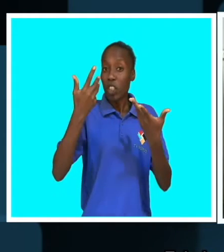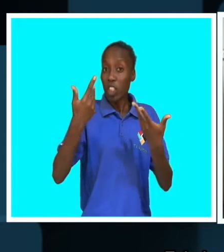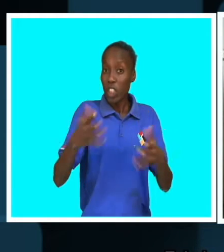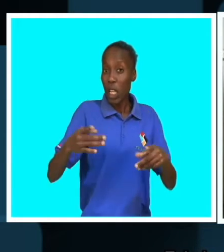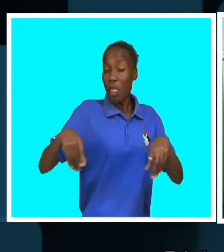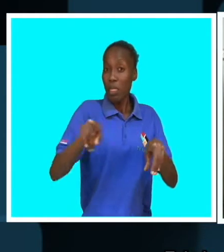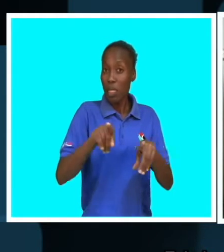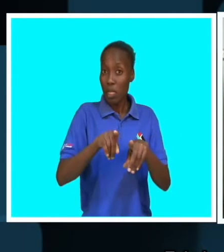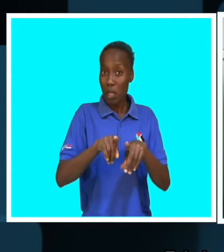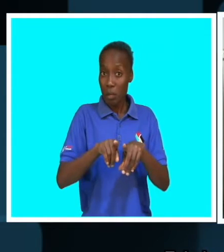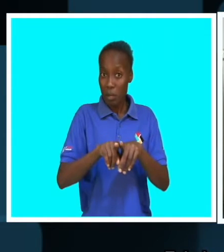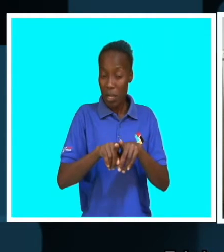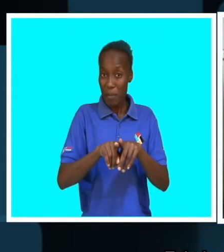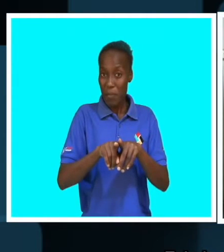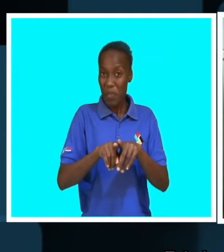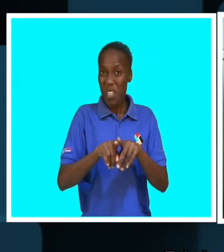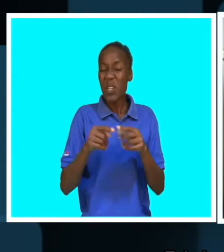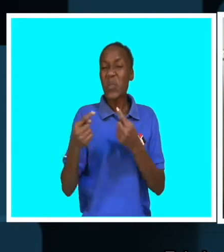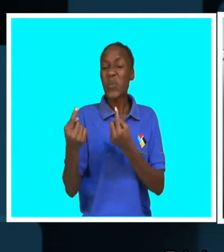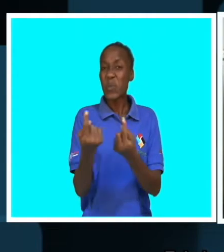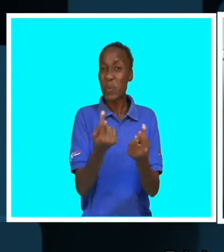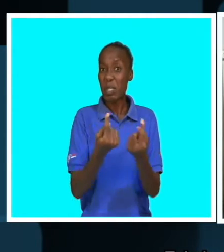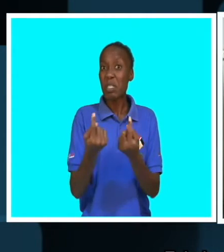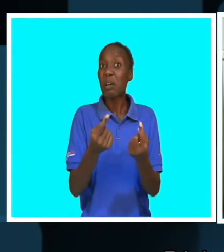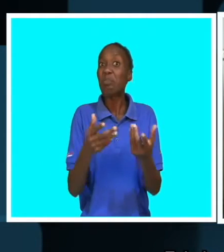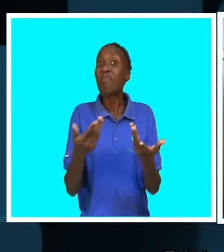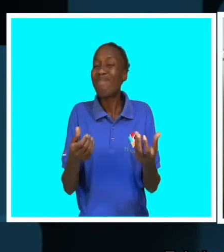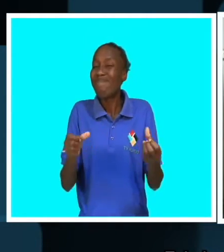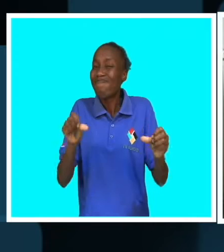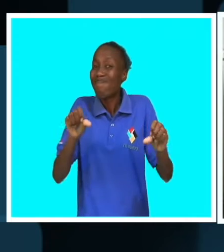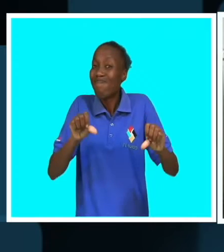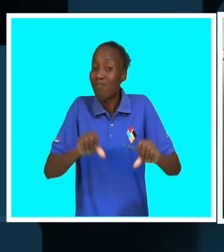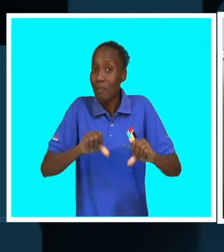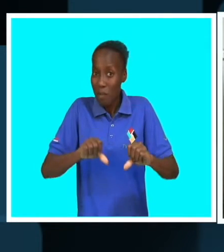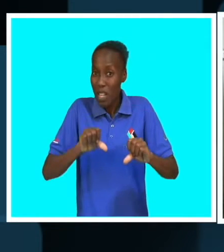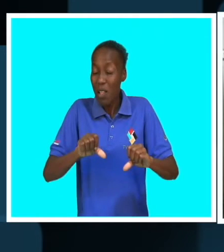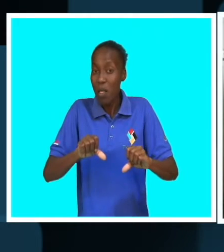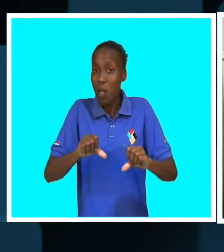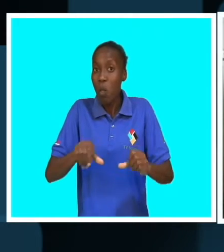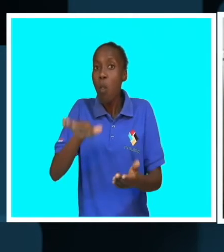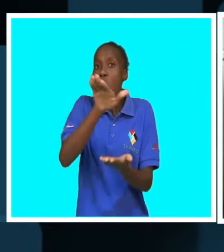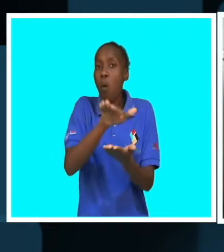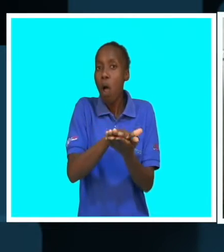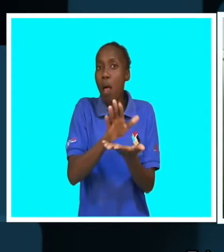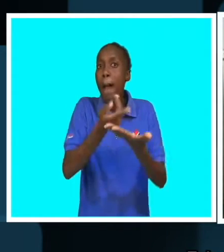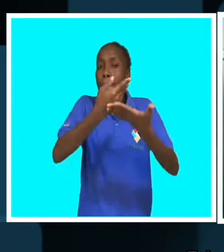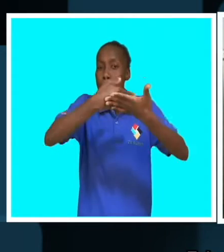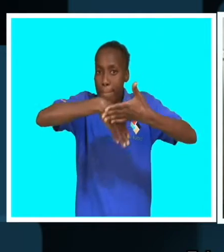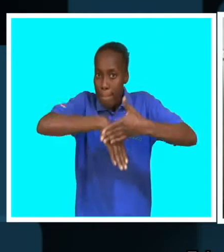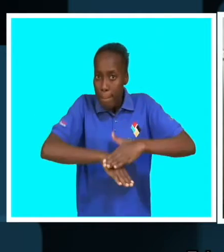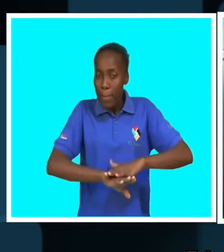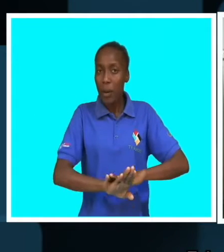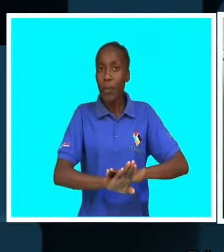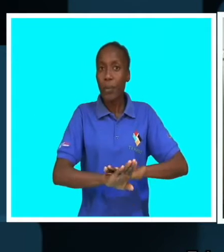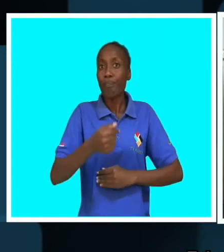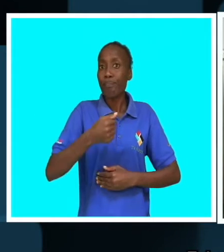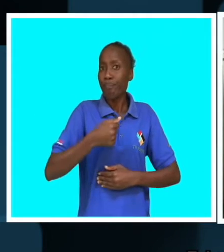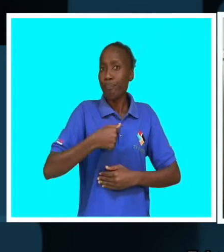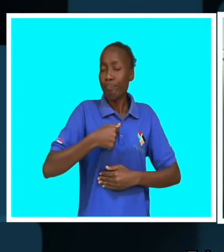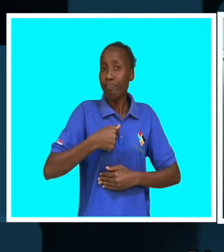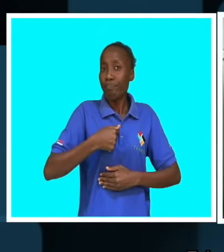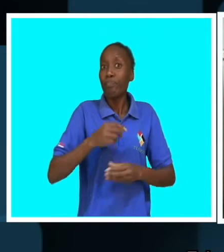momentos tão tristes que eu pude vivenciar num banco. Eu ia lá